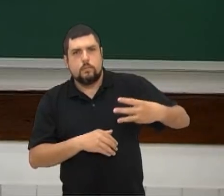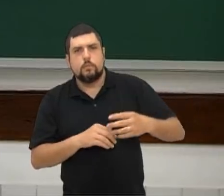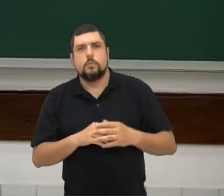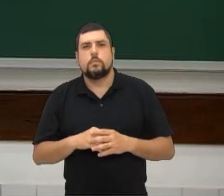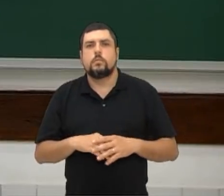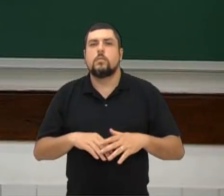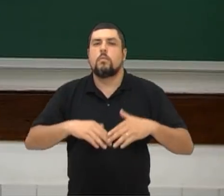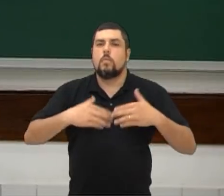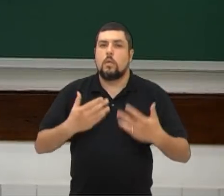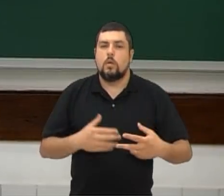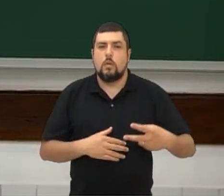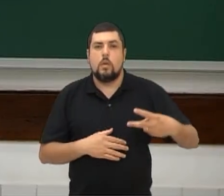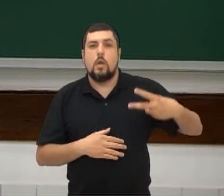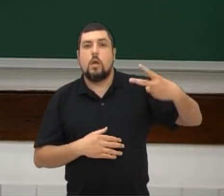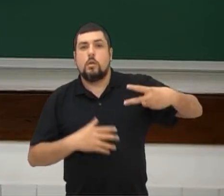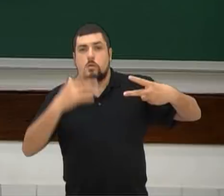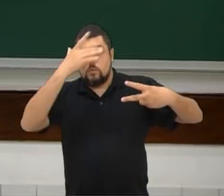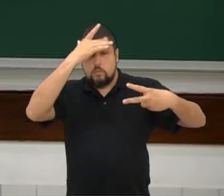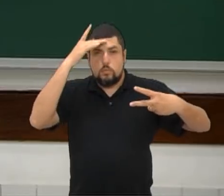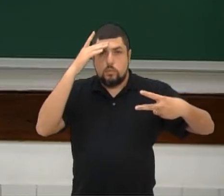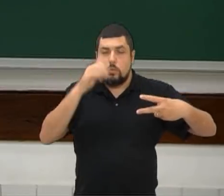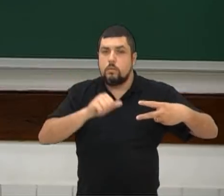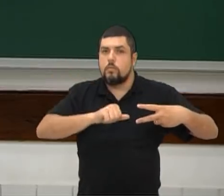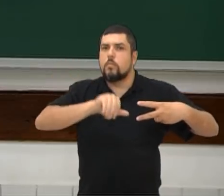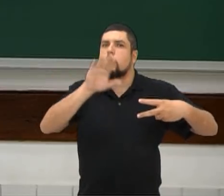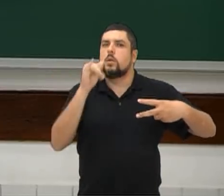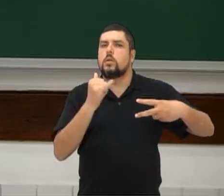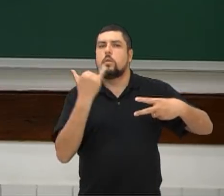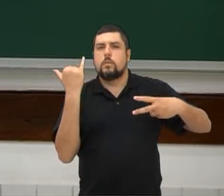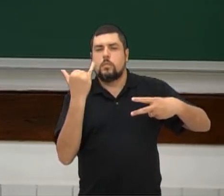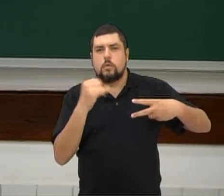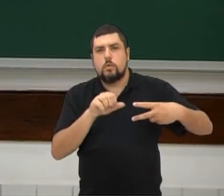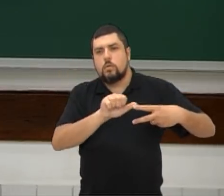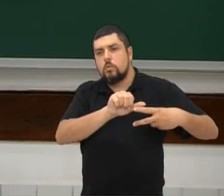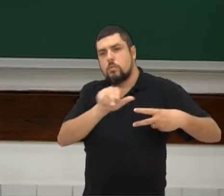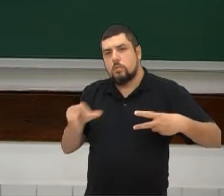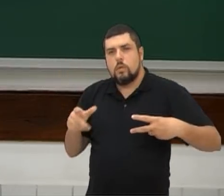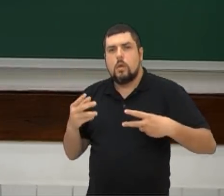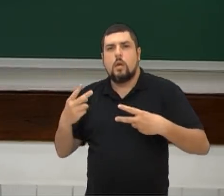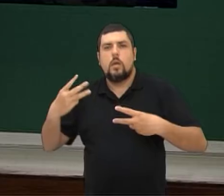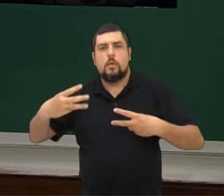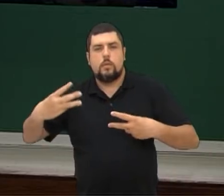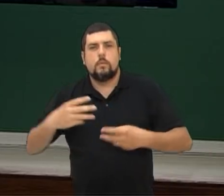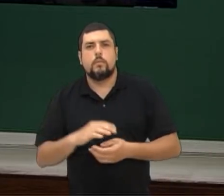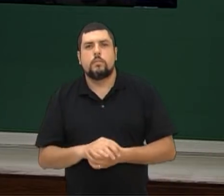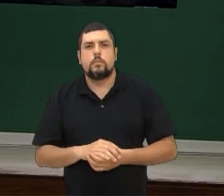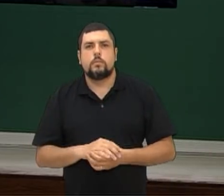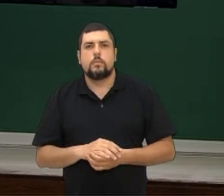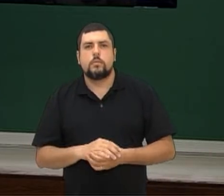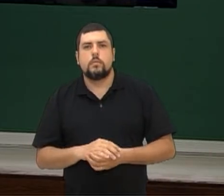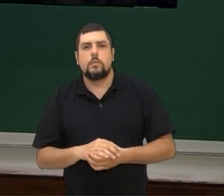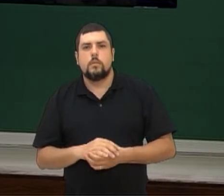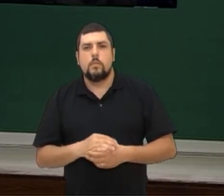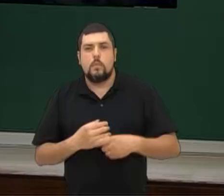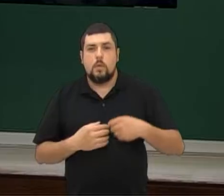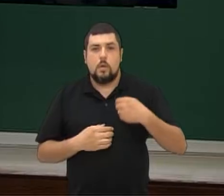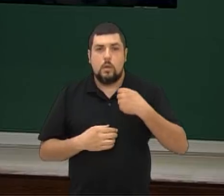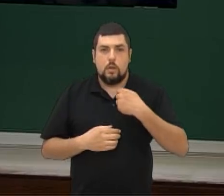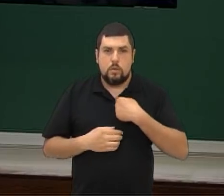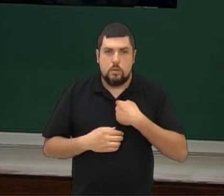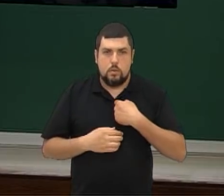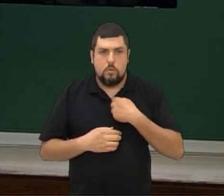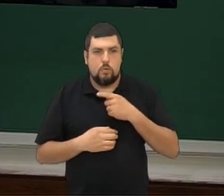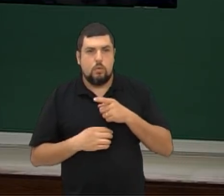a segunda pessoa é mais importante que a terceira. Olhem só. Eu, tu e ele, eu entendo o